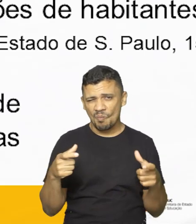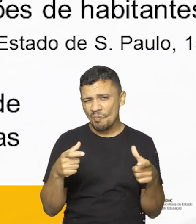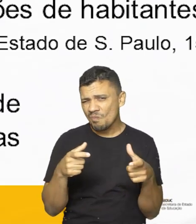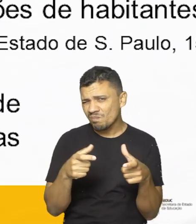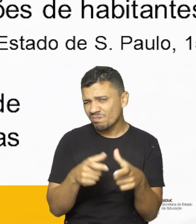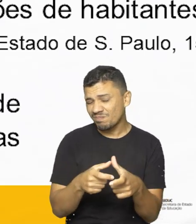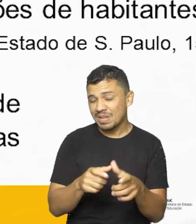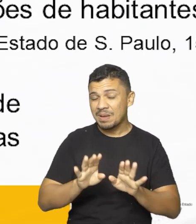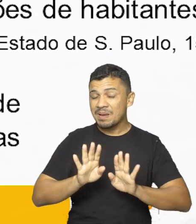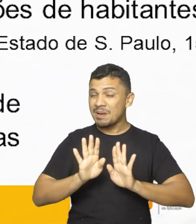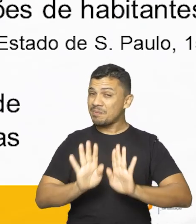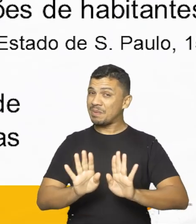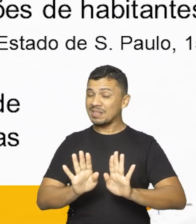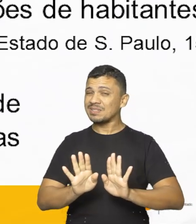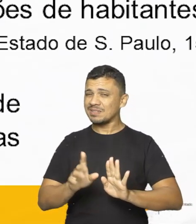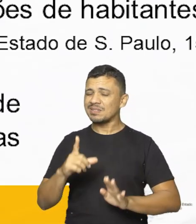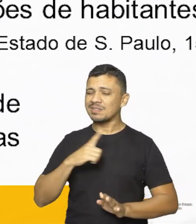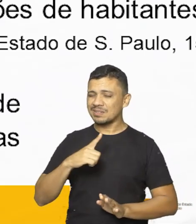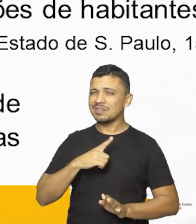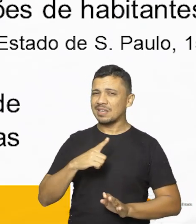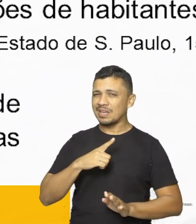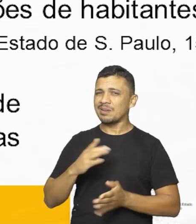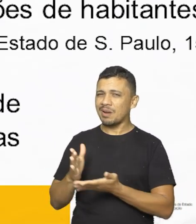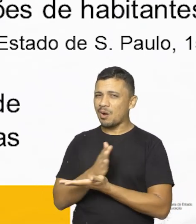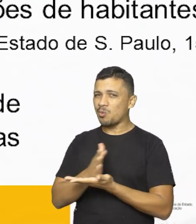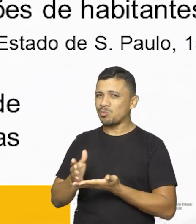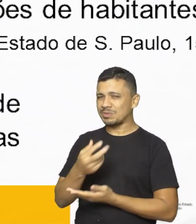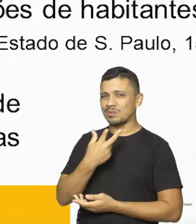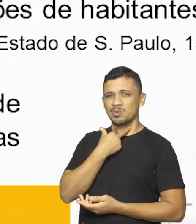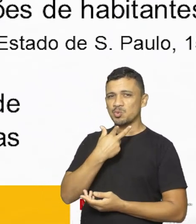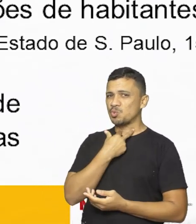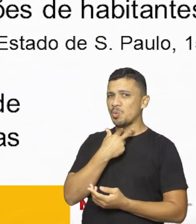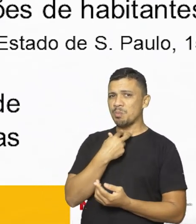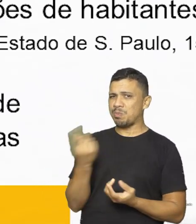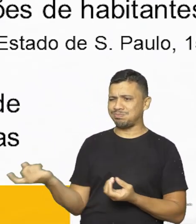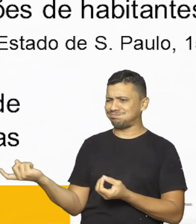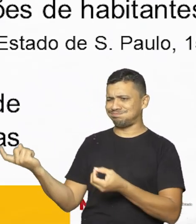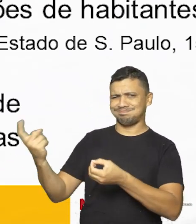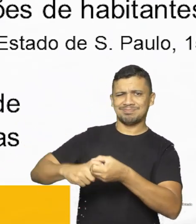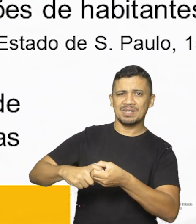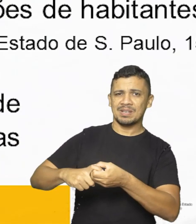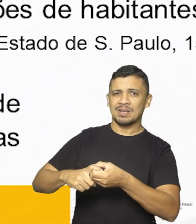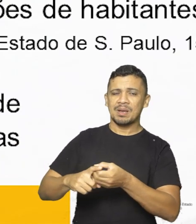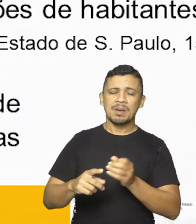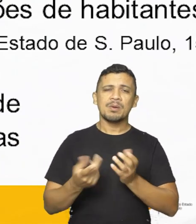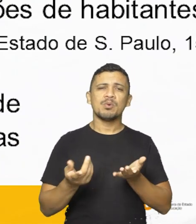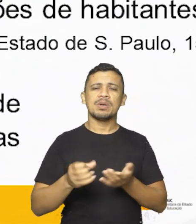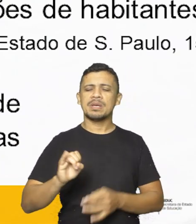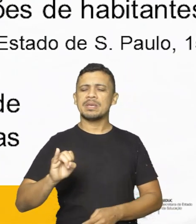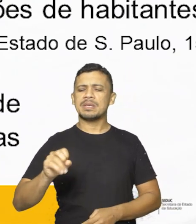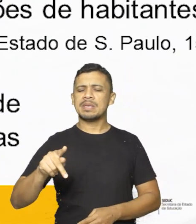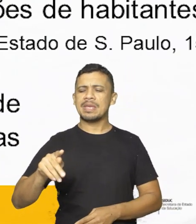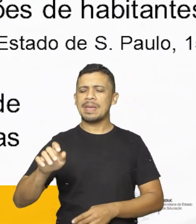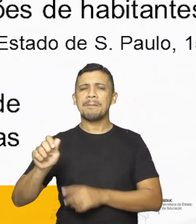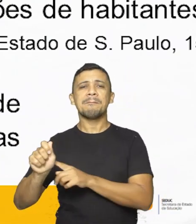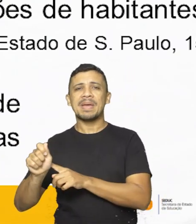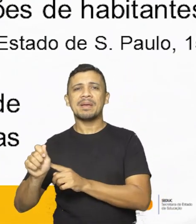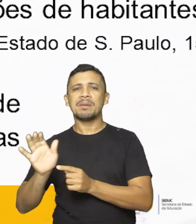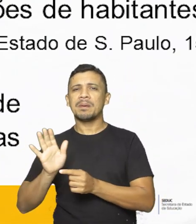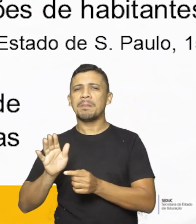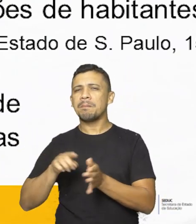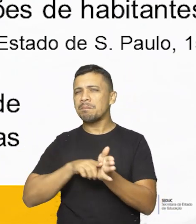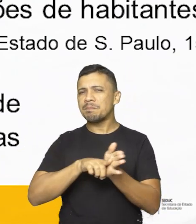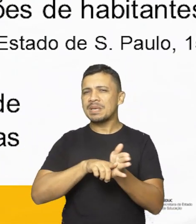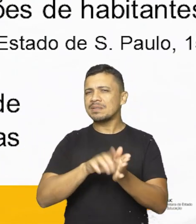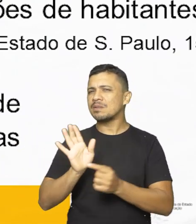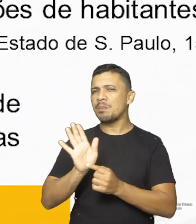mas, ao que parece, segue um rumo irreversível. Pelas projeções do Instituto de Pesquisas Econômicas Aplicadas, o